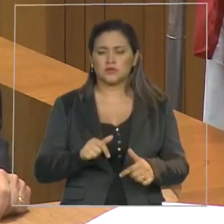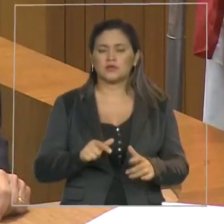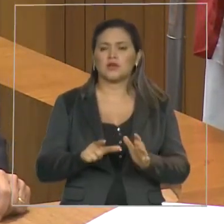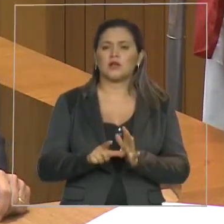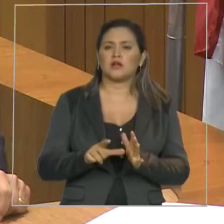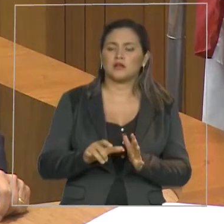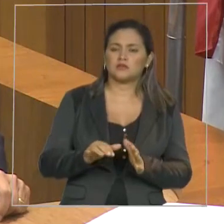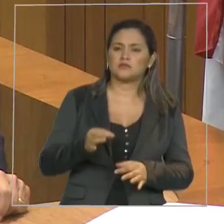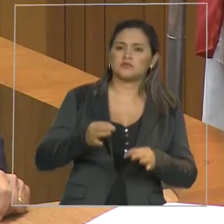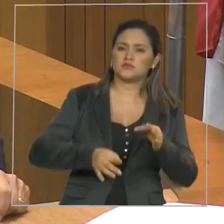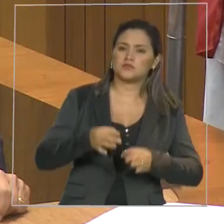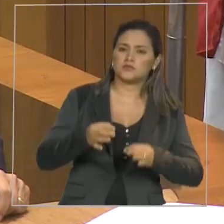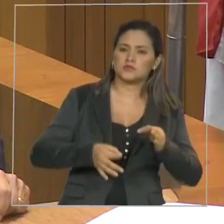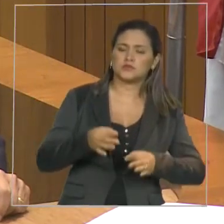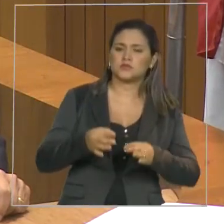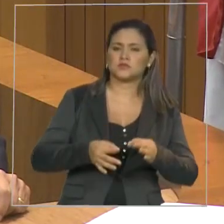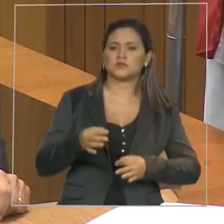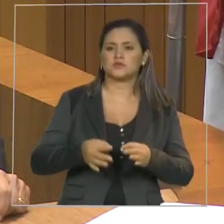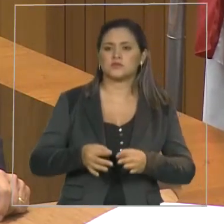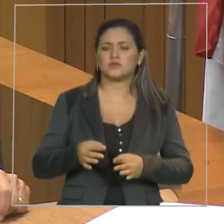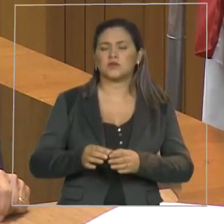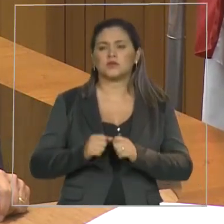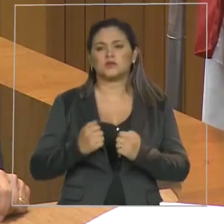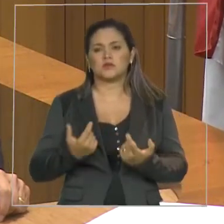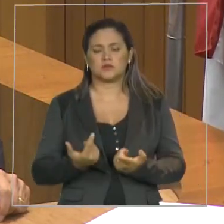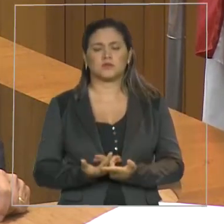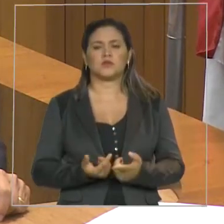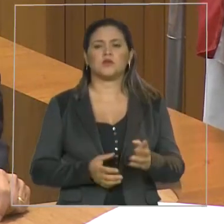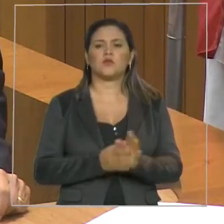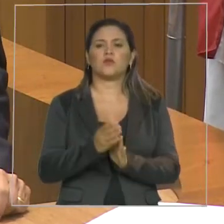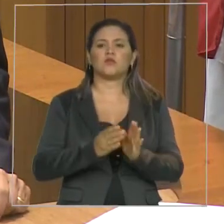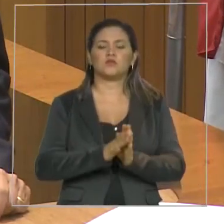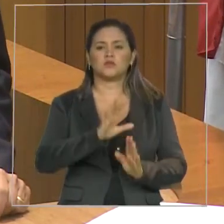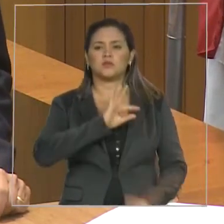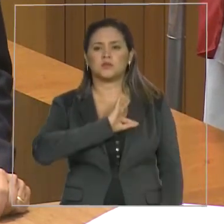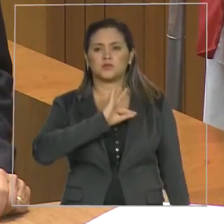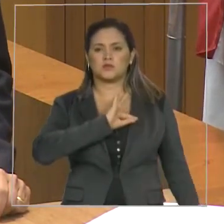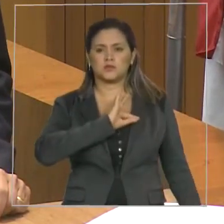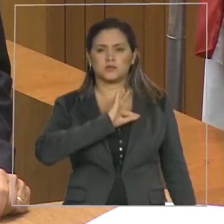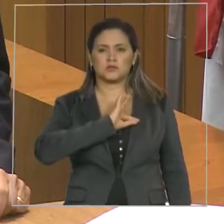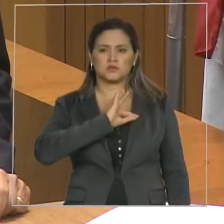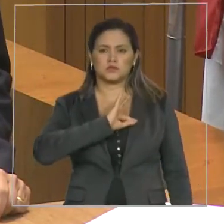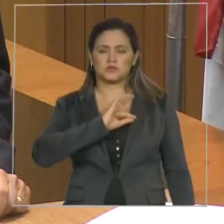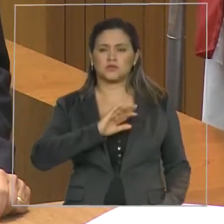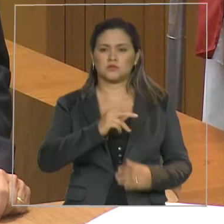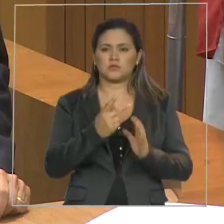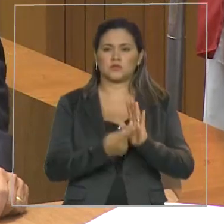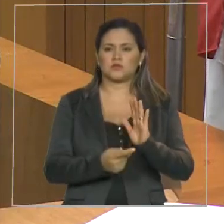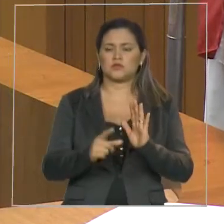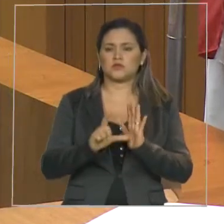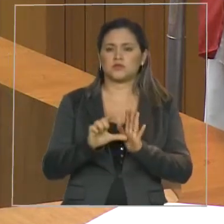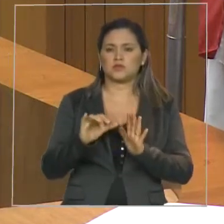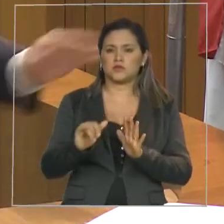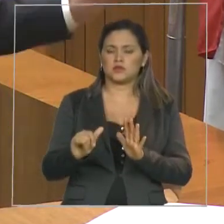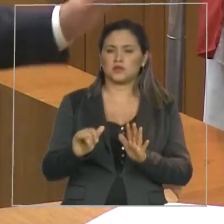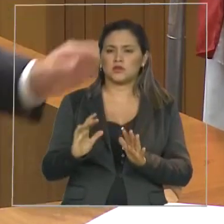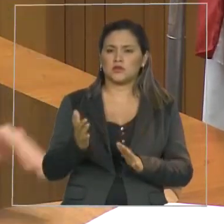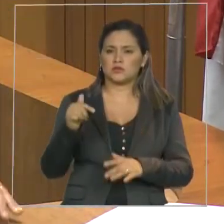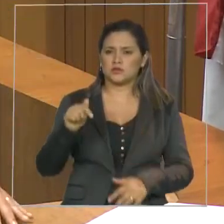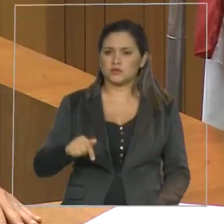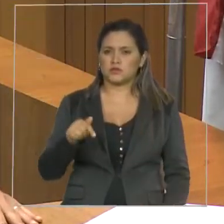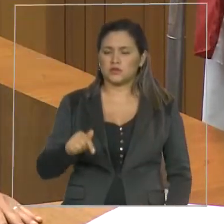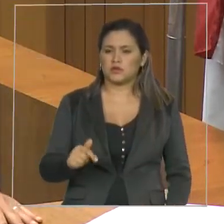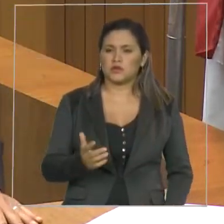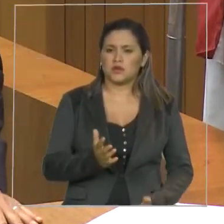que aconteceu no Conselho da Polícia Civil, quando o projeto de lei chegou a esta casa. Um projeto que acaba com